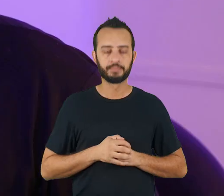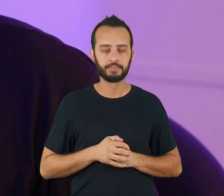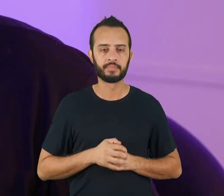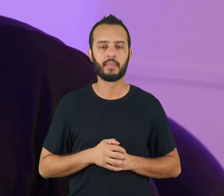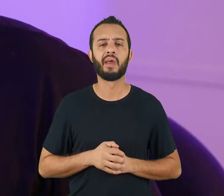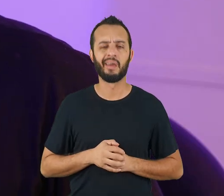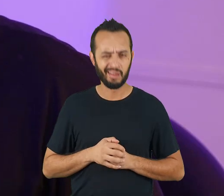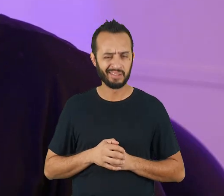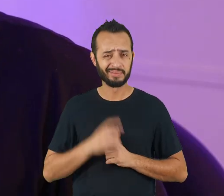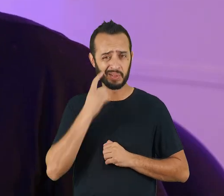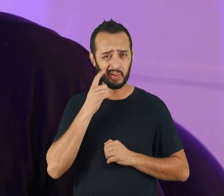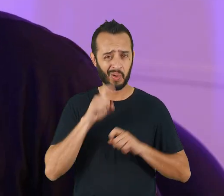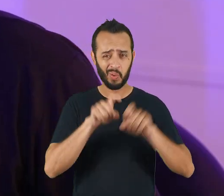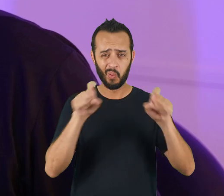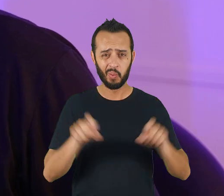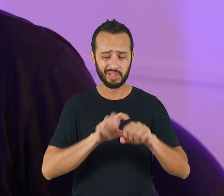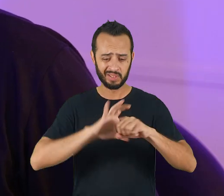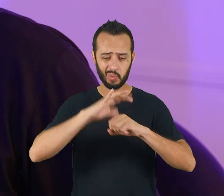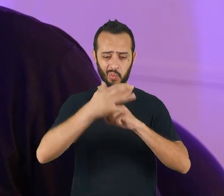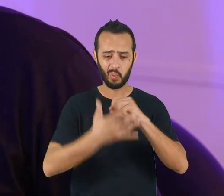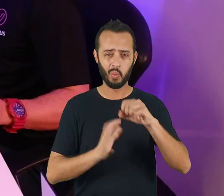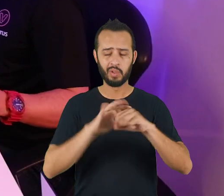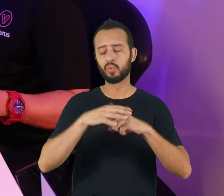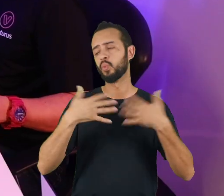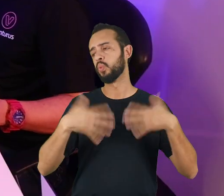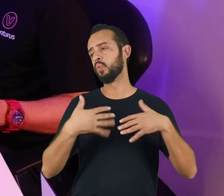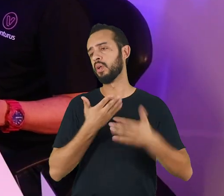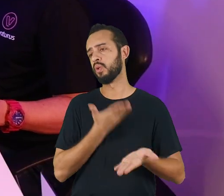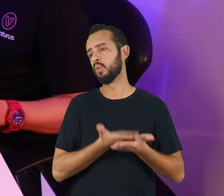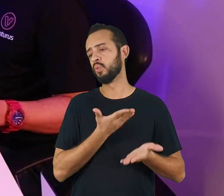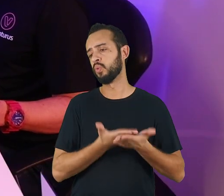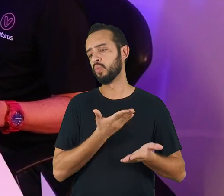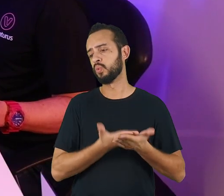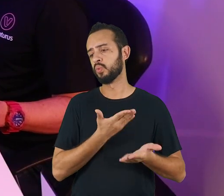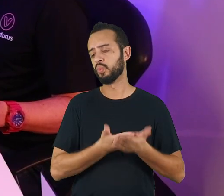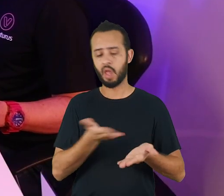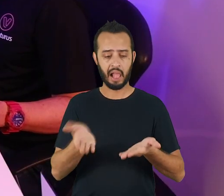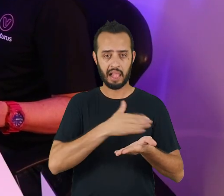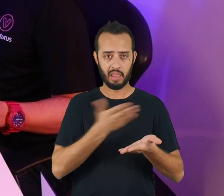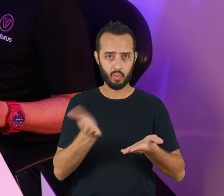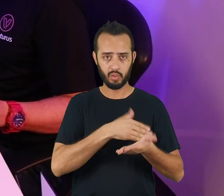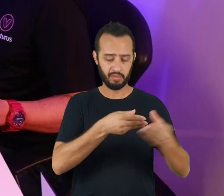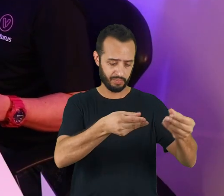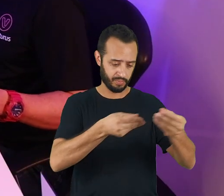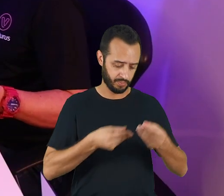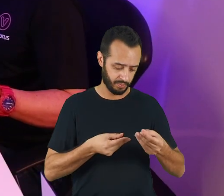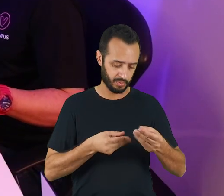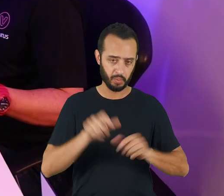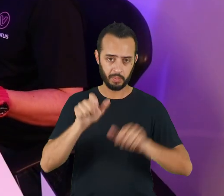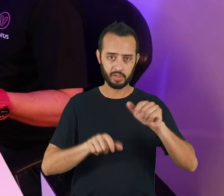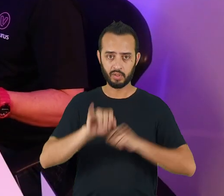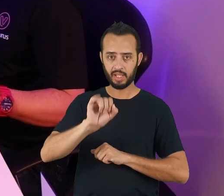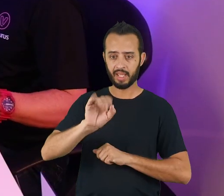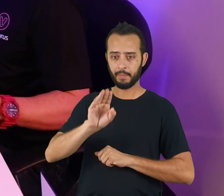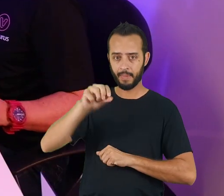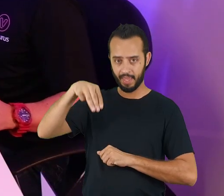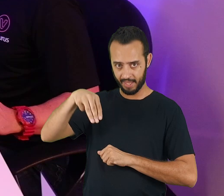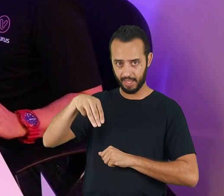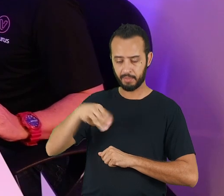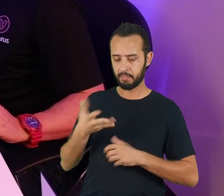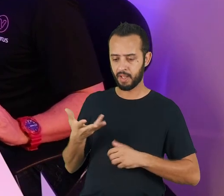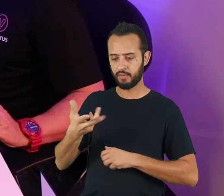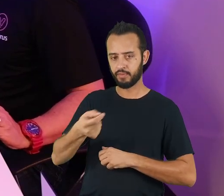computação quântica gente então aí eu estudo eu eu eu ganhei um livro do do pessoal da IBM um livro